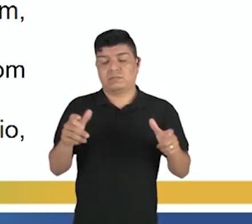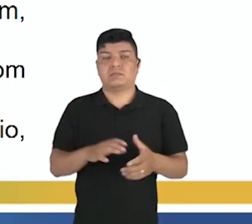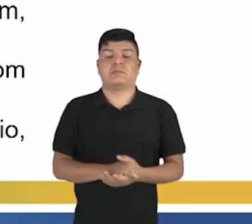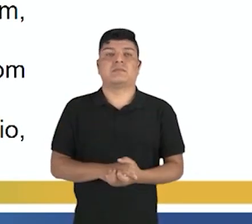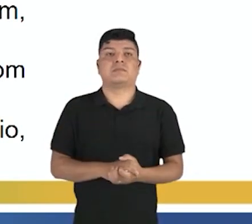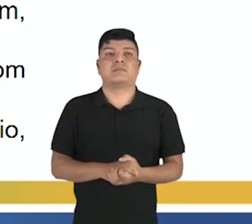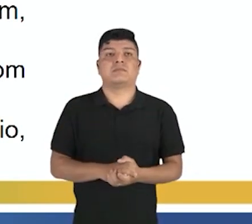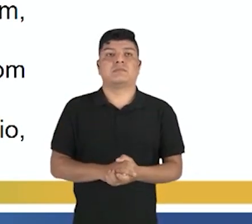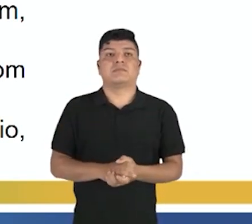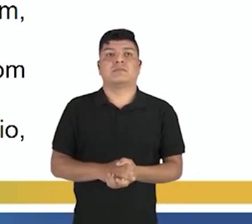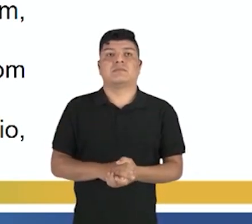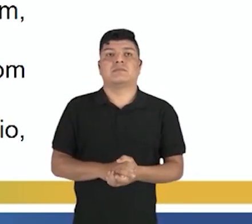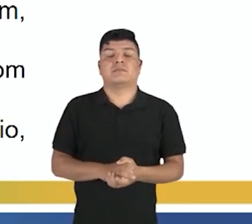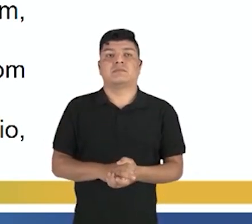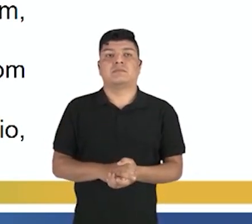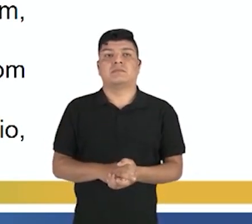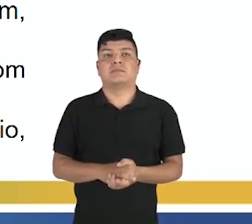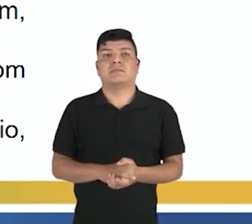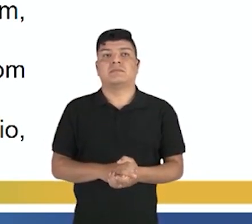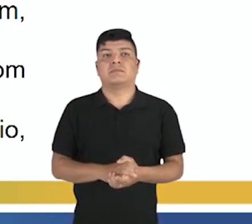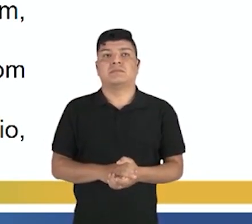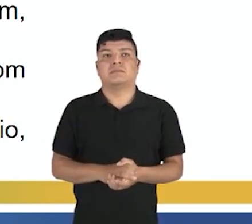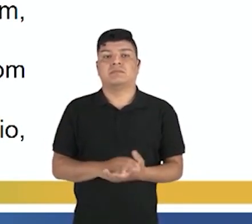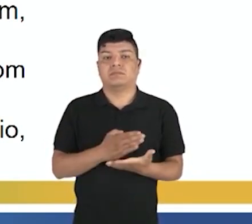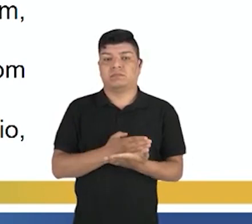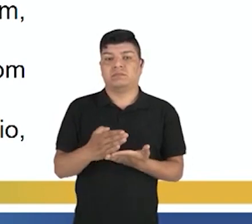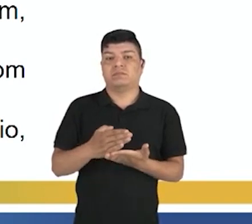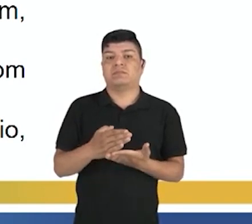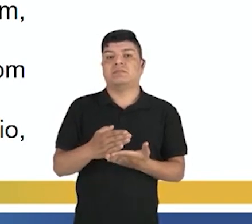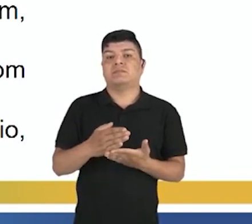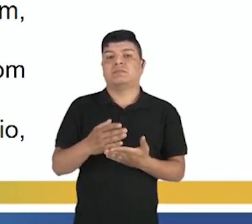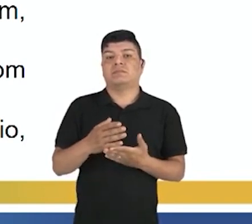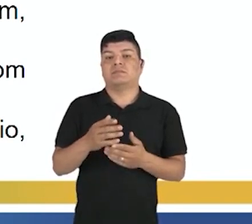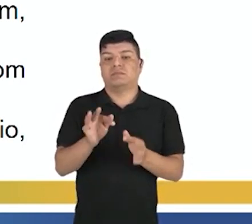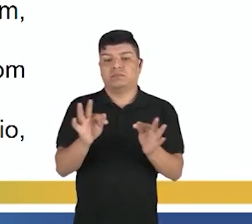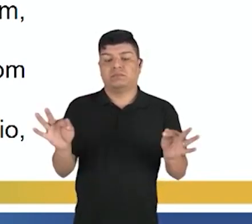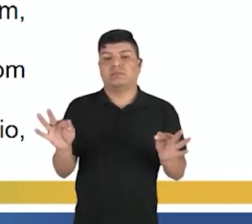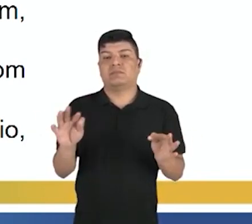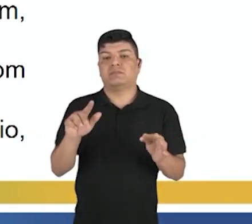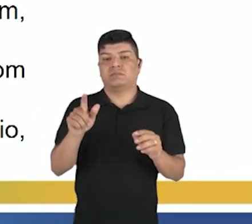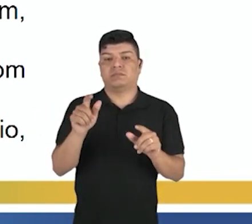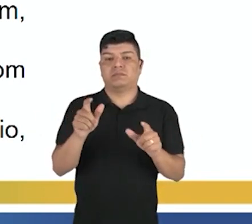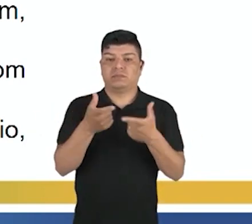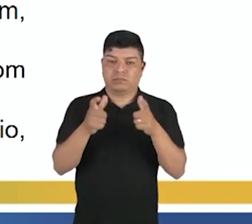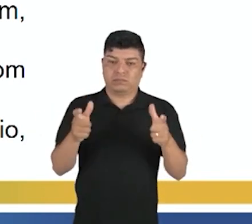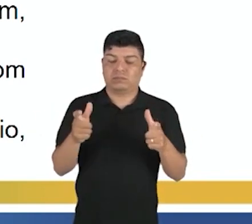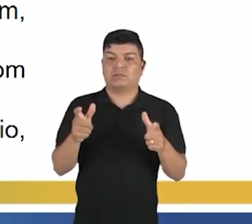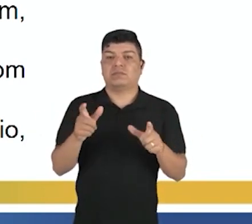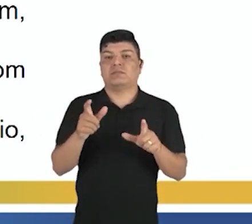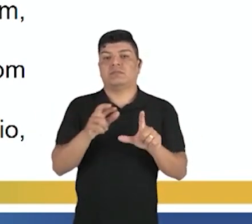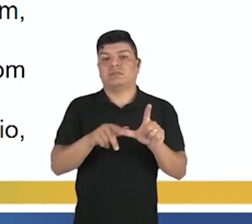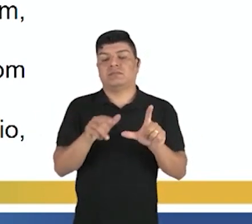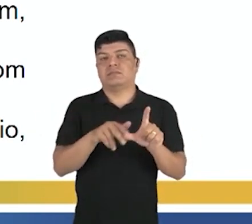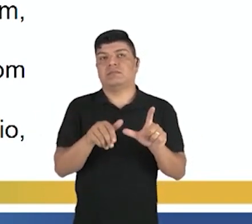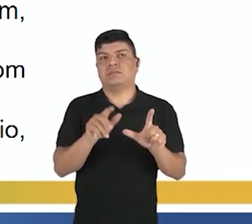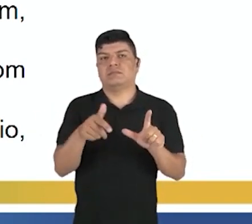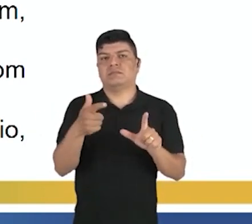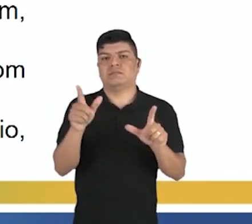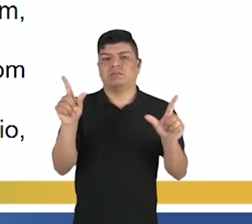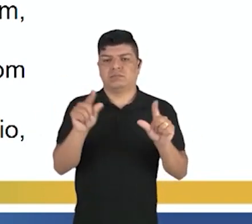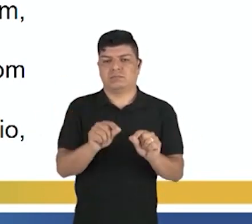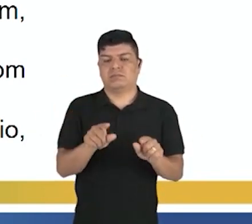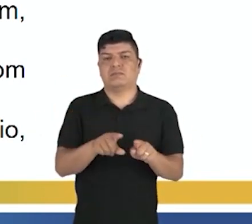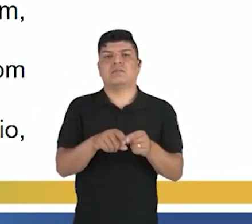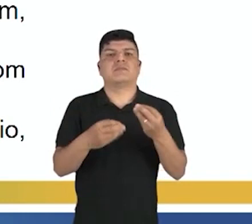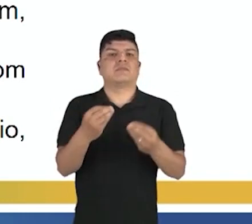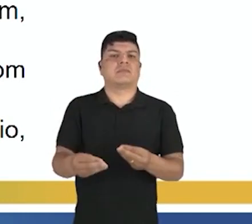maiúsculas. Ela estivesse seguindo a ordem, né? Inicial da frase, maiúscula e as demais minúsculas. Como é que deveria